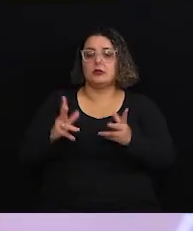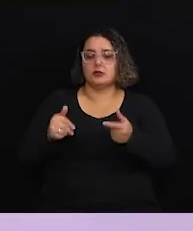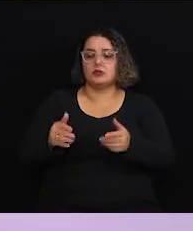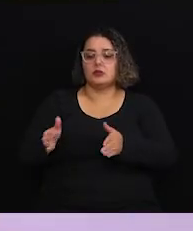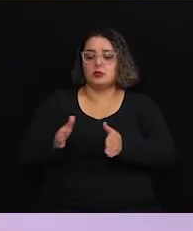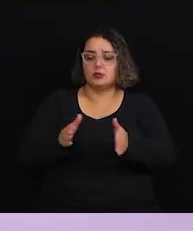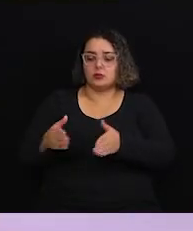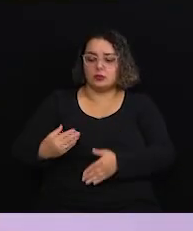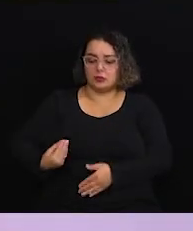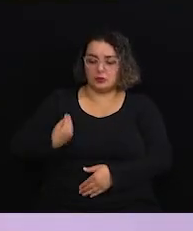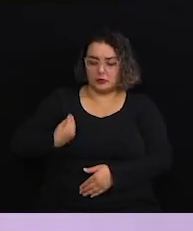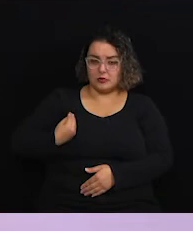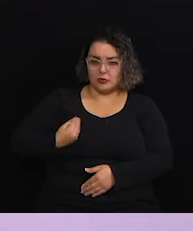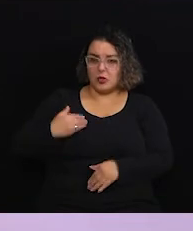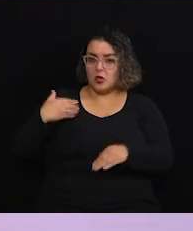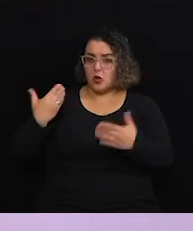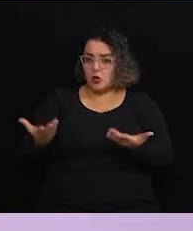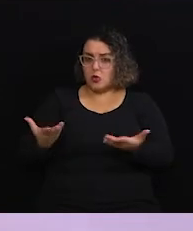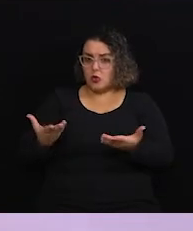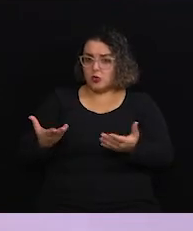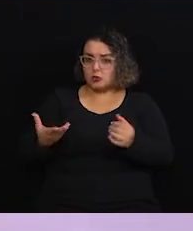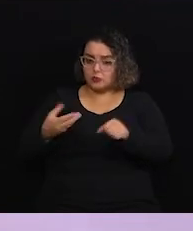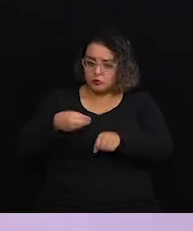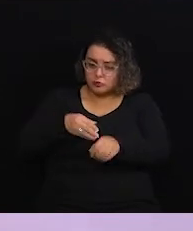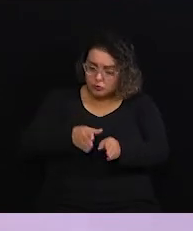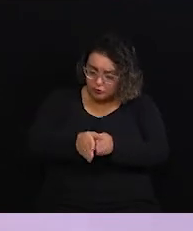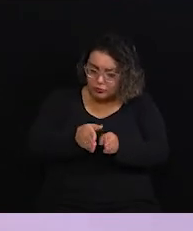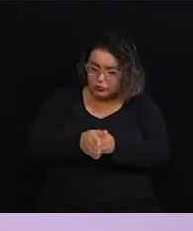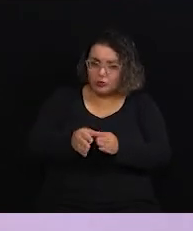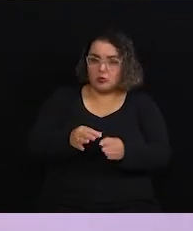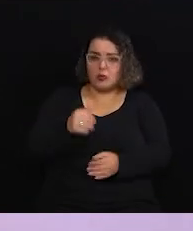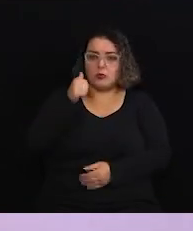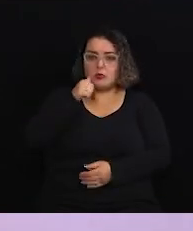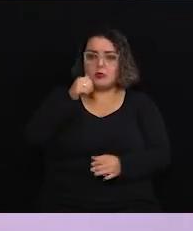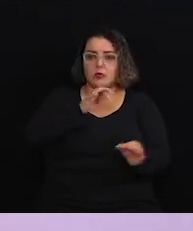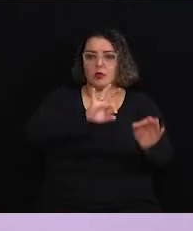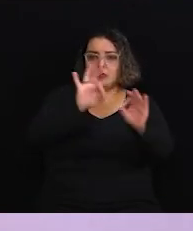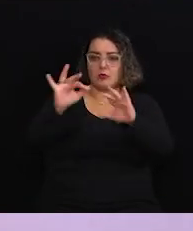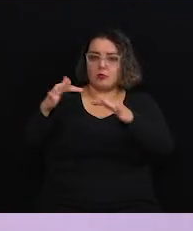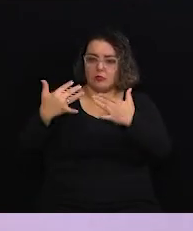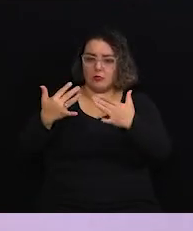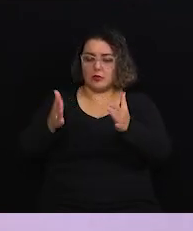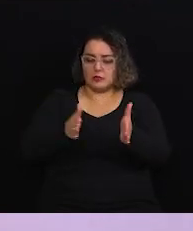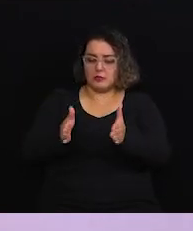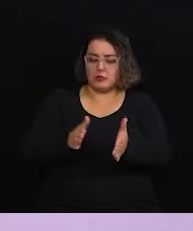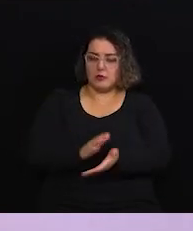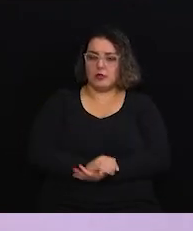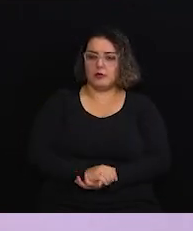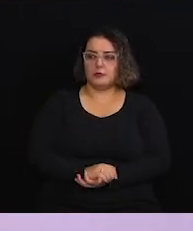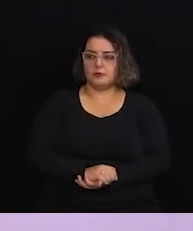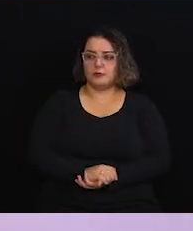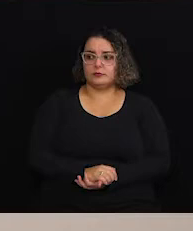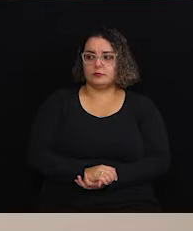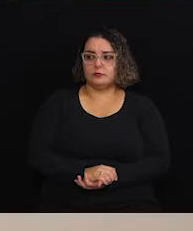de todo esse cenário que a gente vive hoje, doutora, qual que é a sua orientação para a mulher que está assistindo a gente nesse momento?